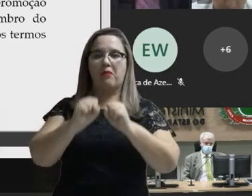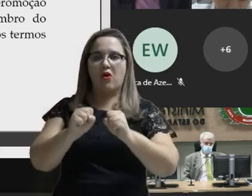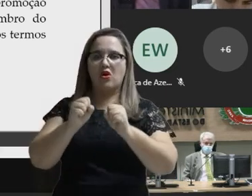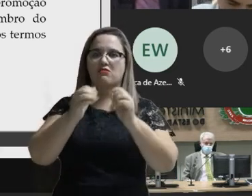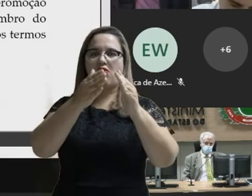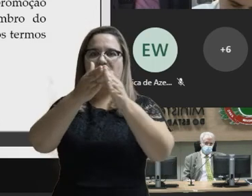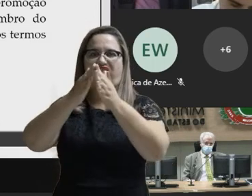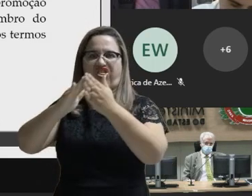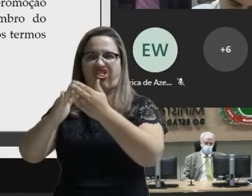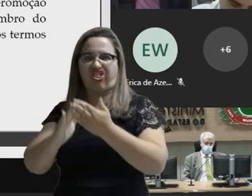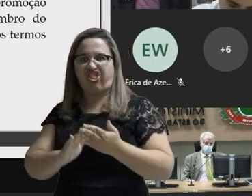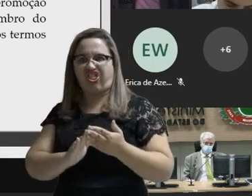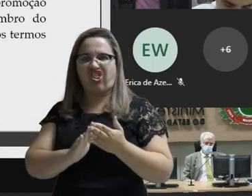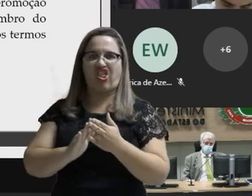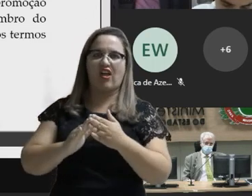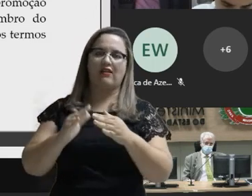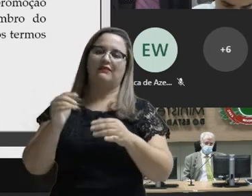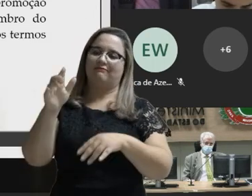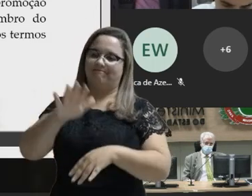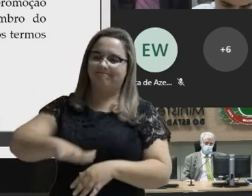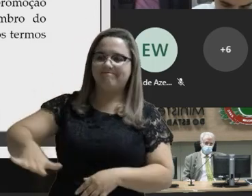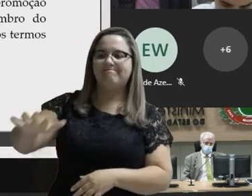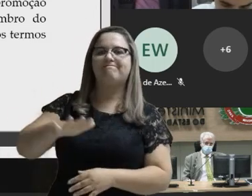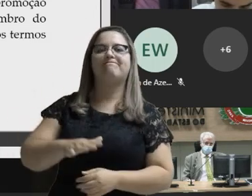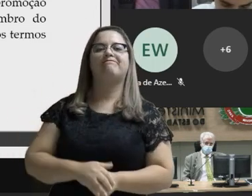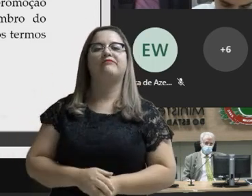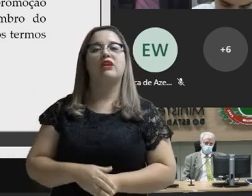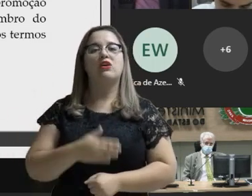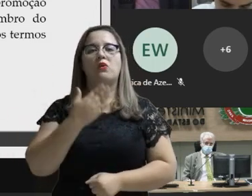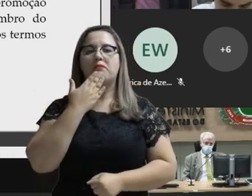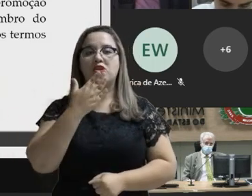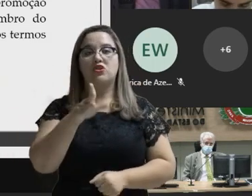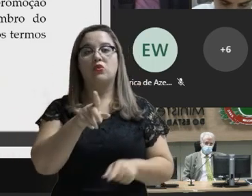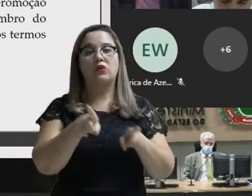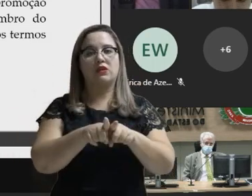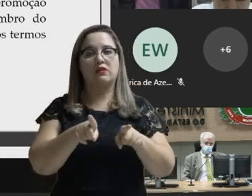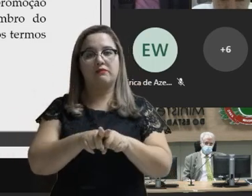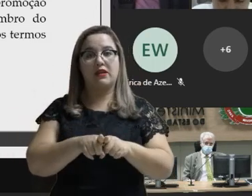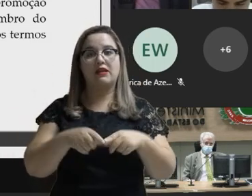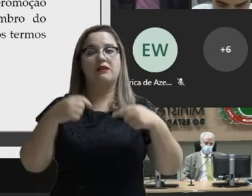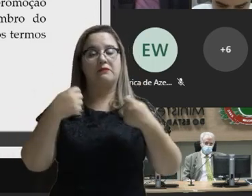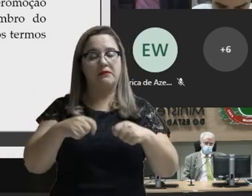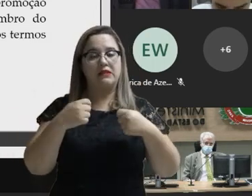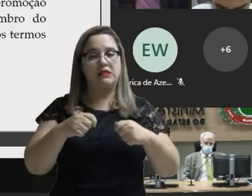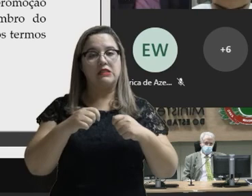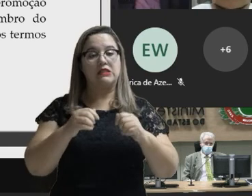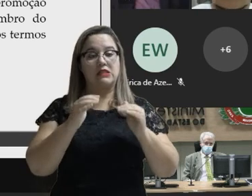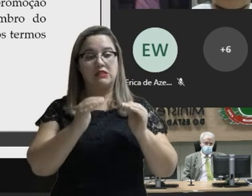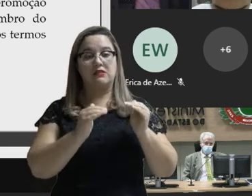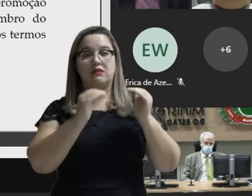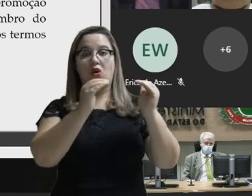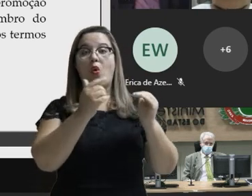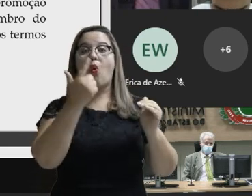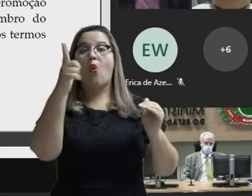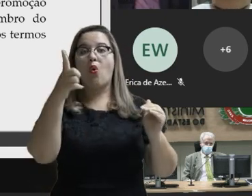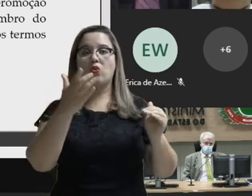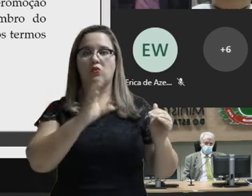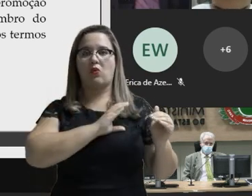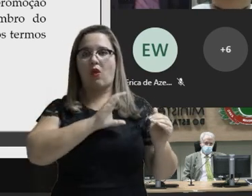ambiental. E eu estou pedindo também que seja nomeado para dar prosseguimento um outro